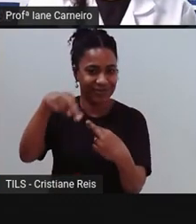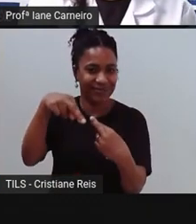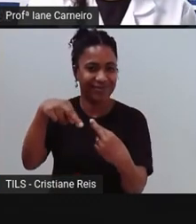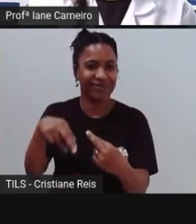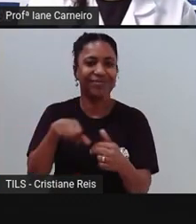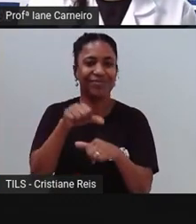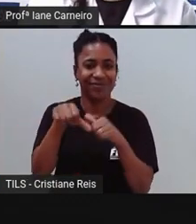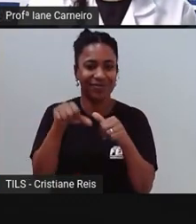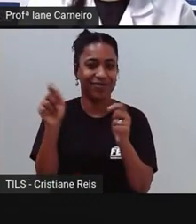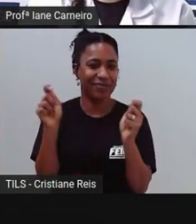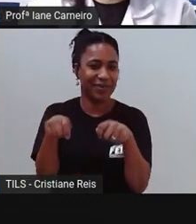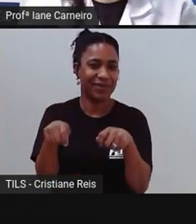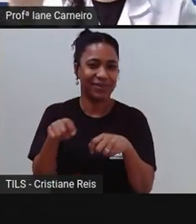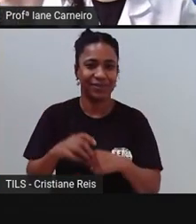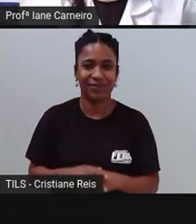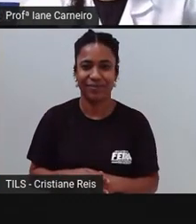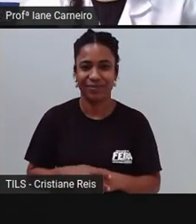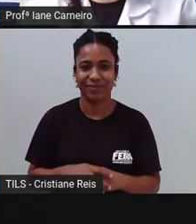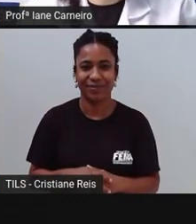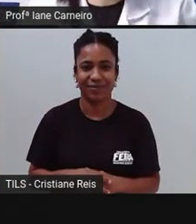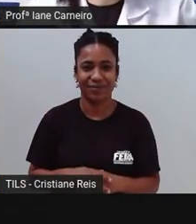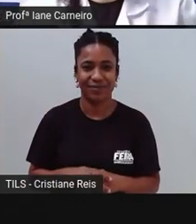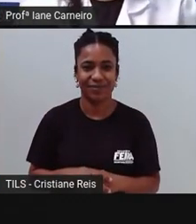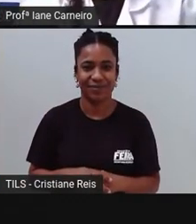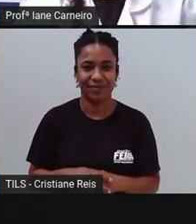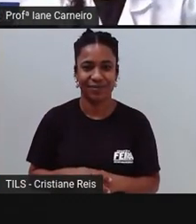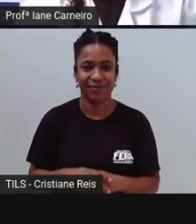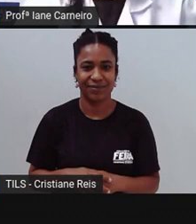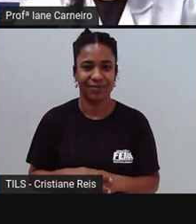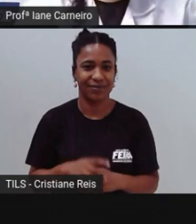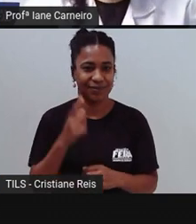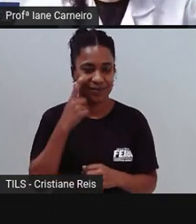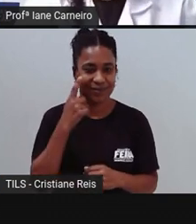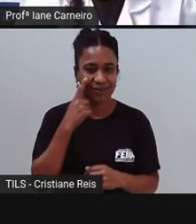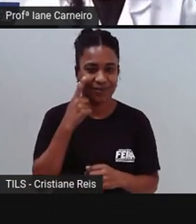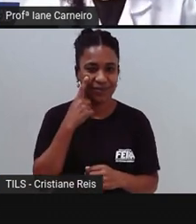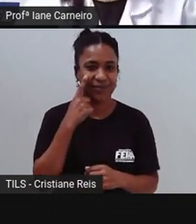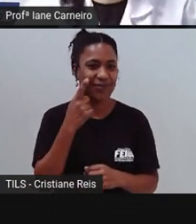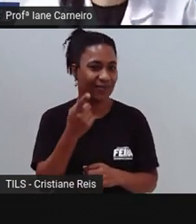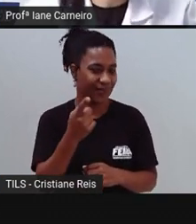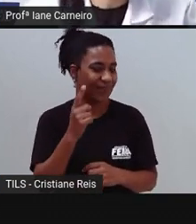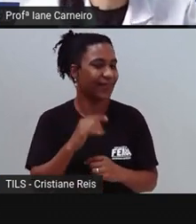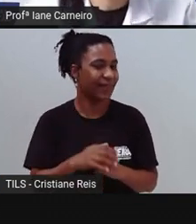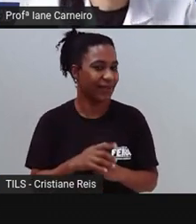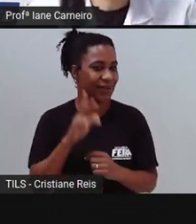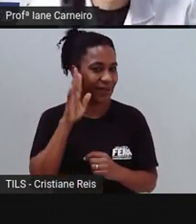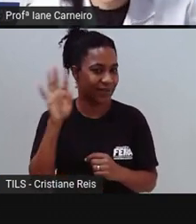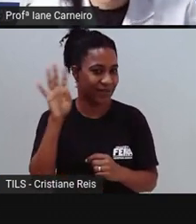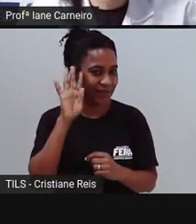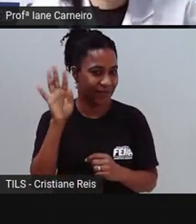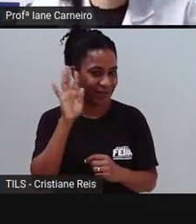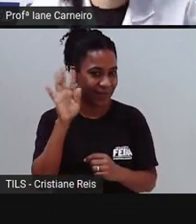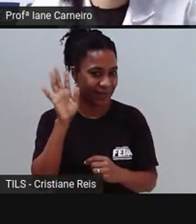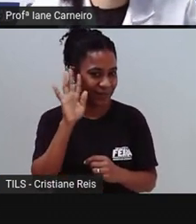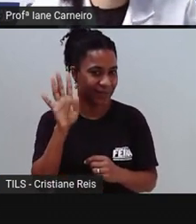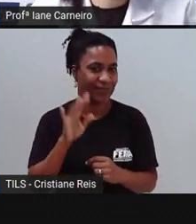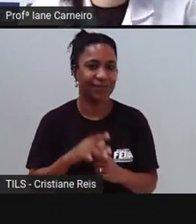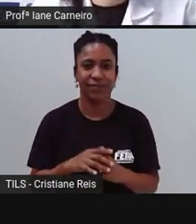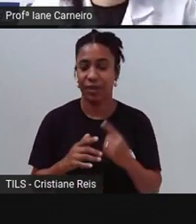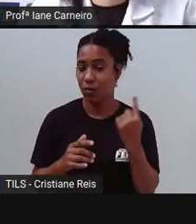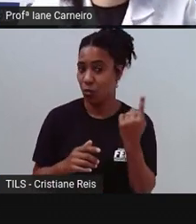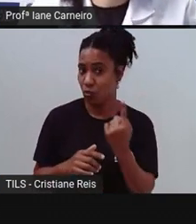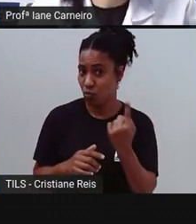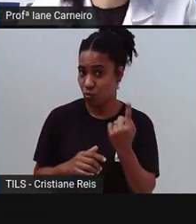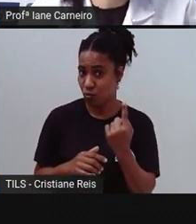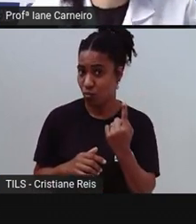Agora imaginem, eita, que o slide da Pro saiu antes. Imaginem se três crianças, ó, uma